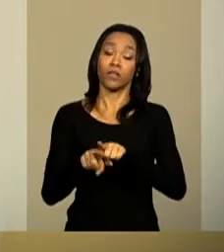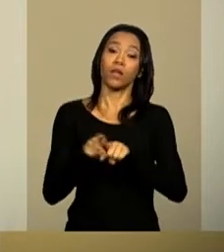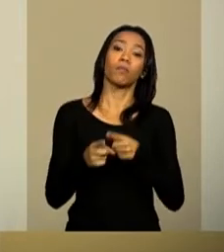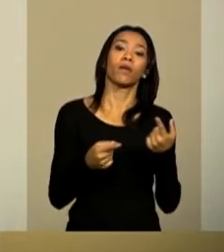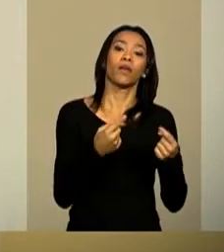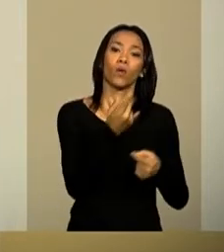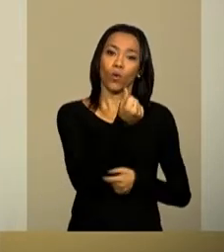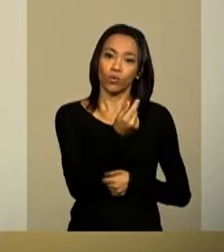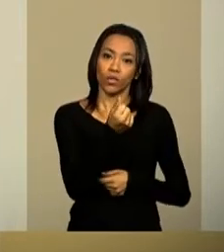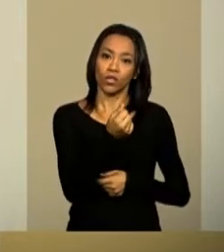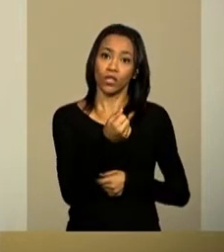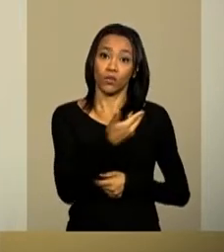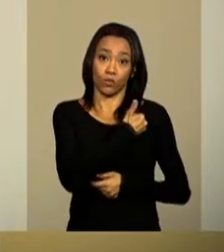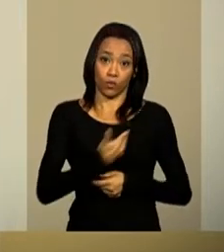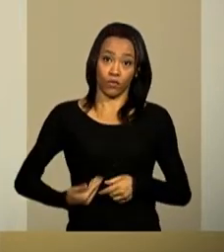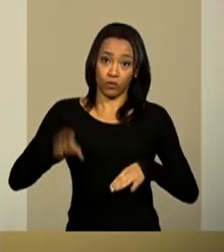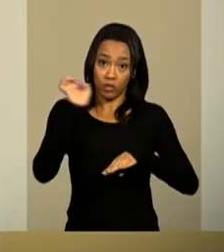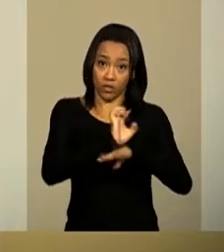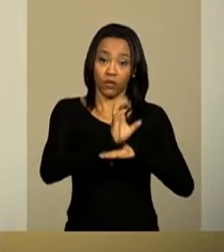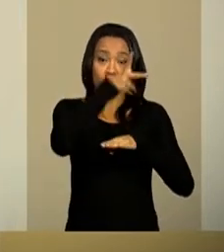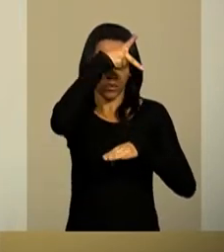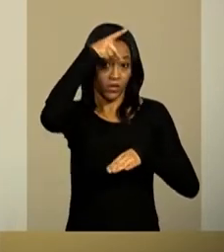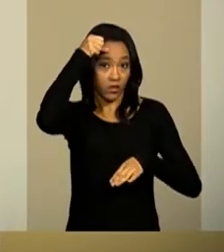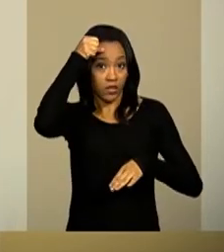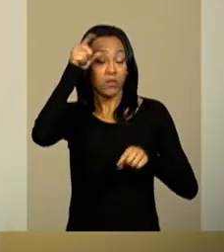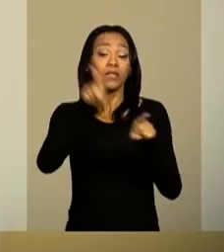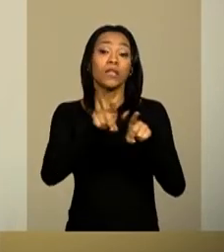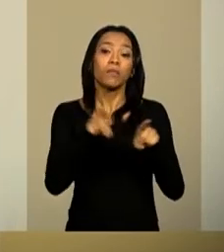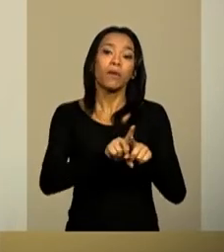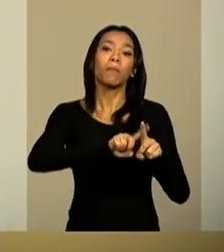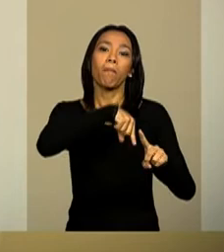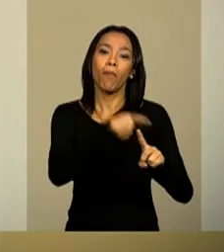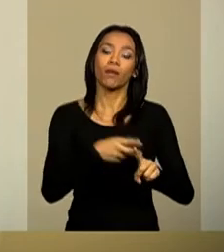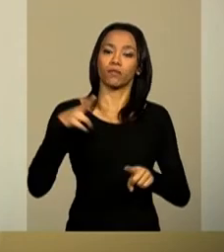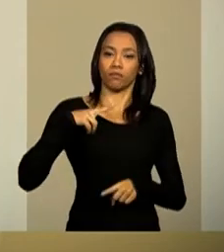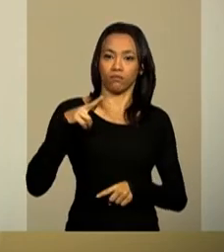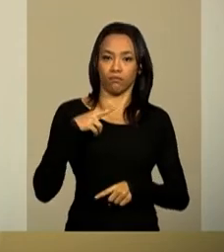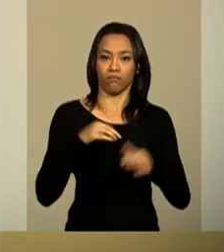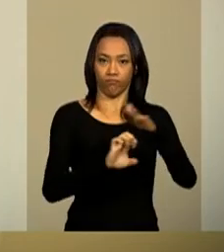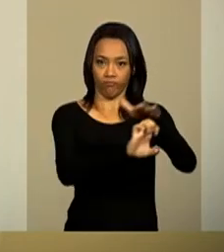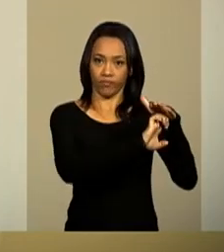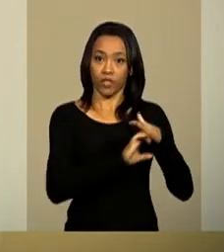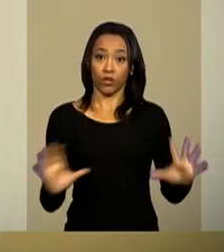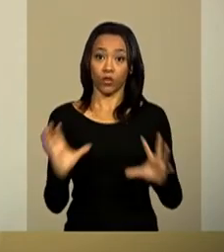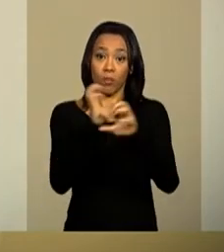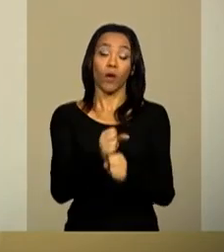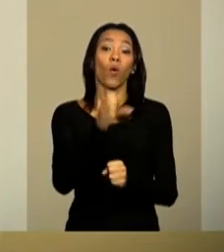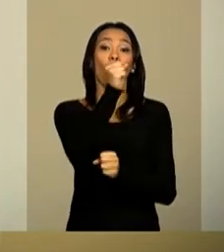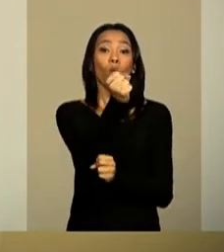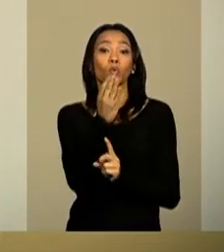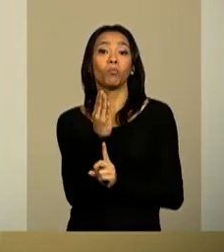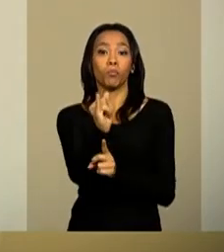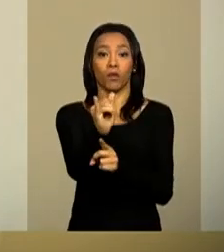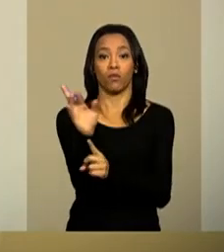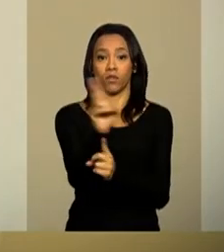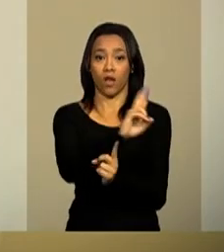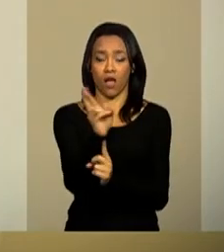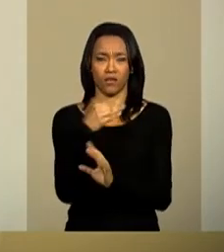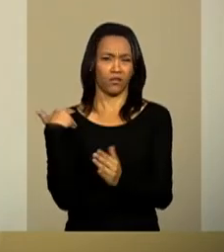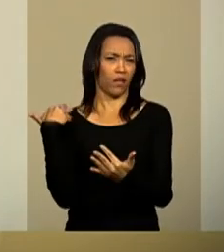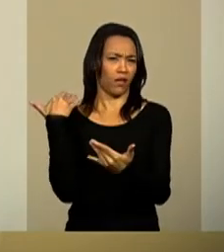com recursos dos governos estaduais e das empresas privadas, somaram 8 bilhões de reais.